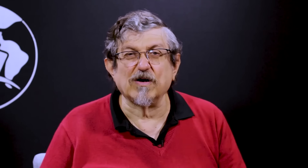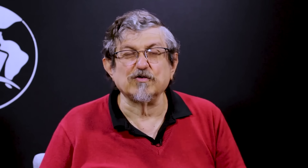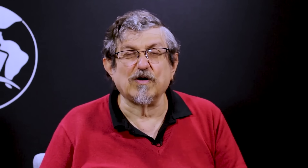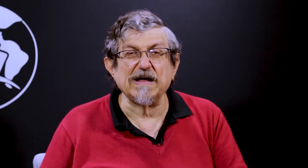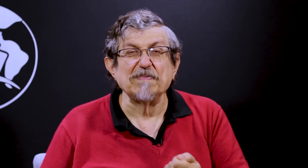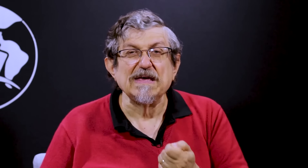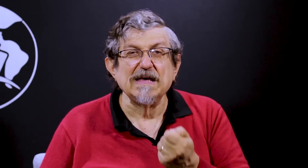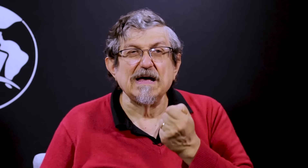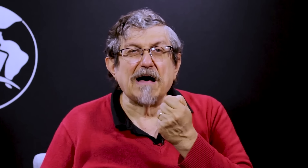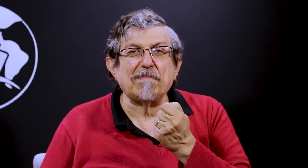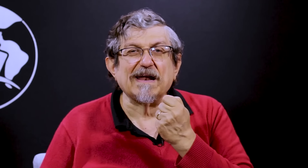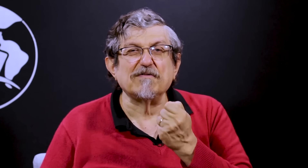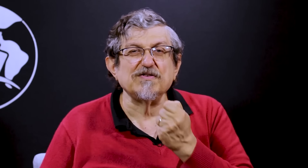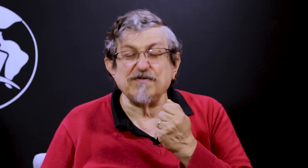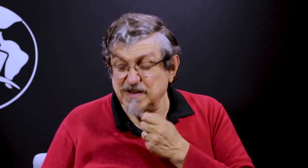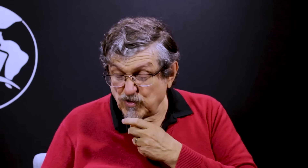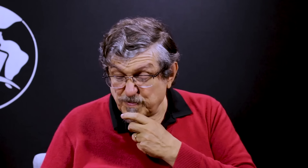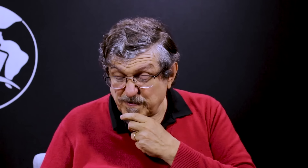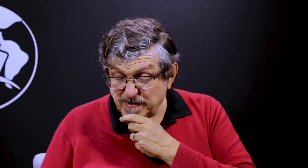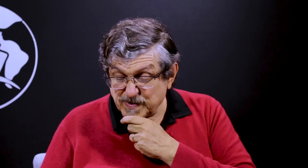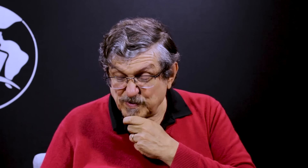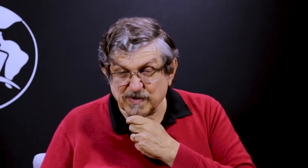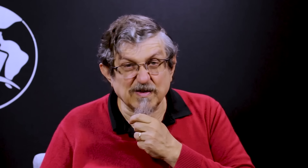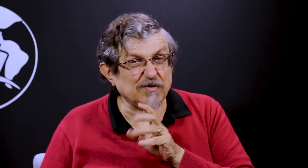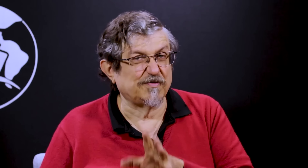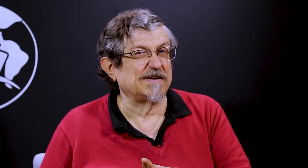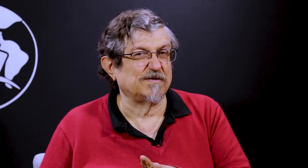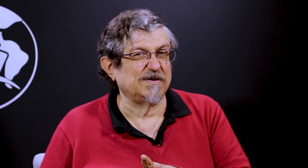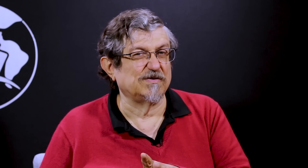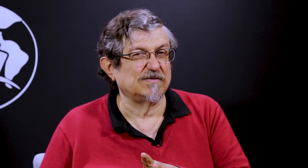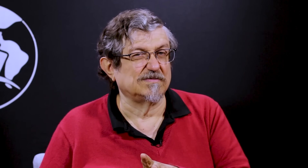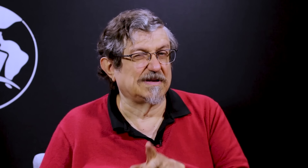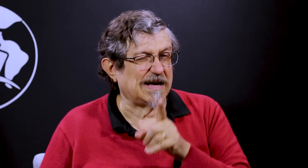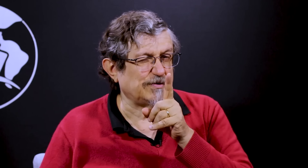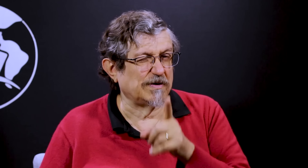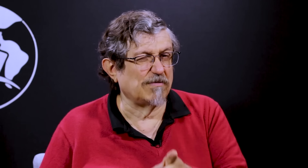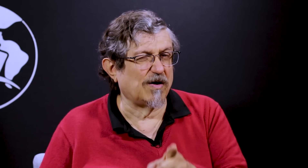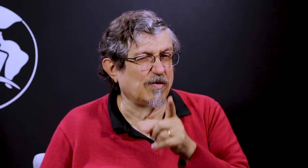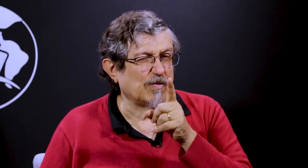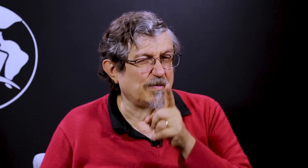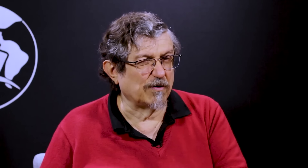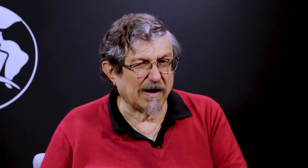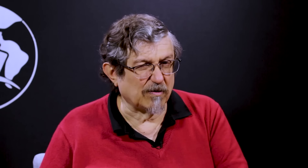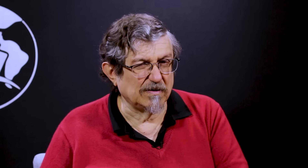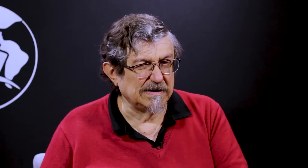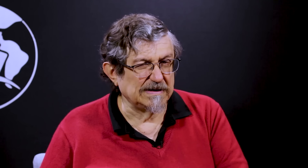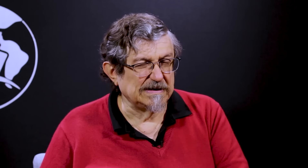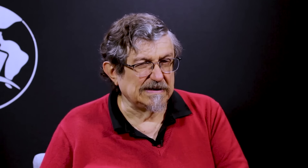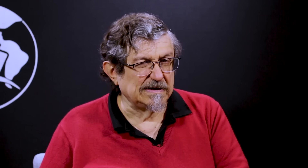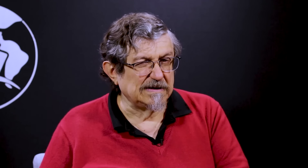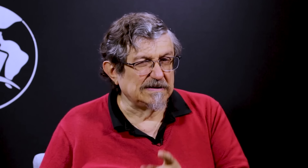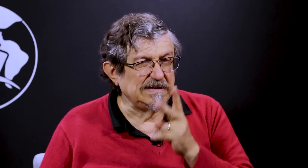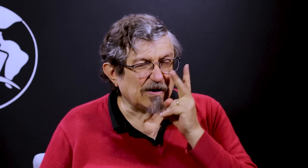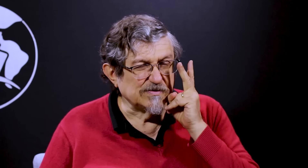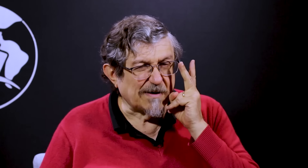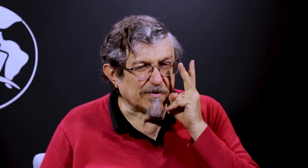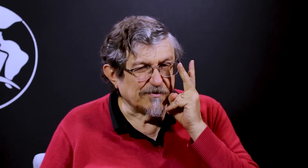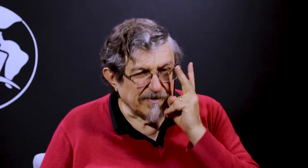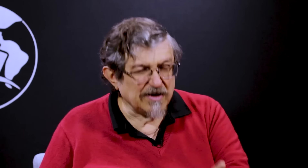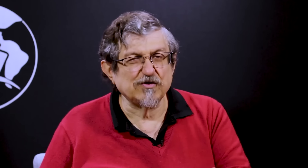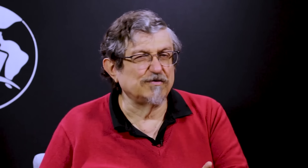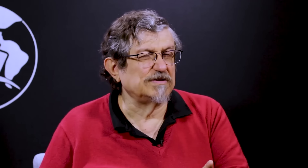negócio Olha a palavra divina com perfeição dizendo Não façam isso trateo igual como igual Não